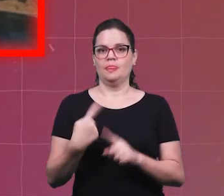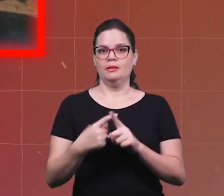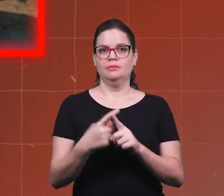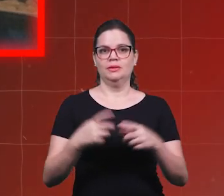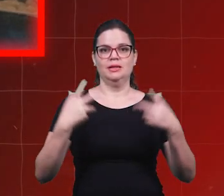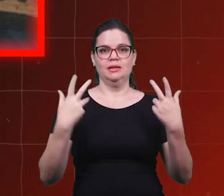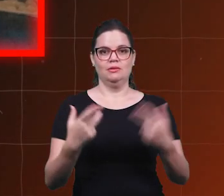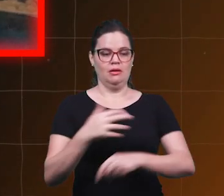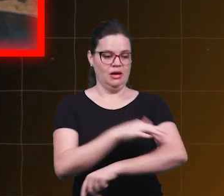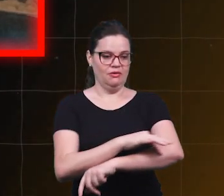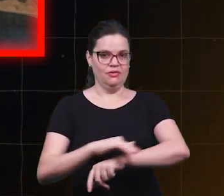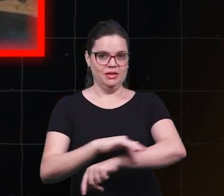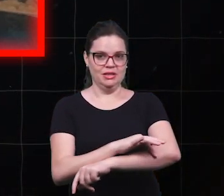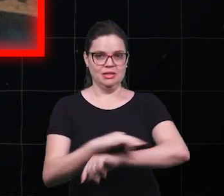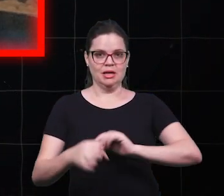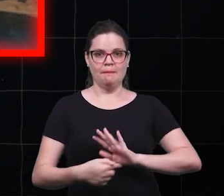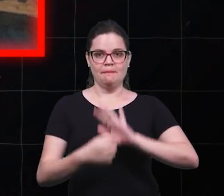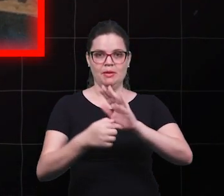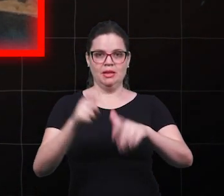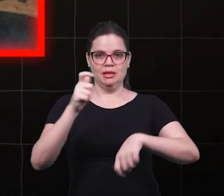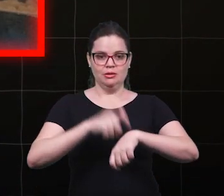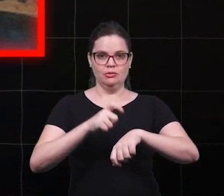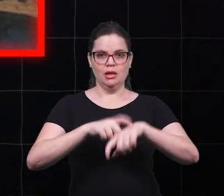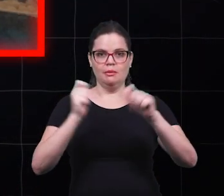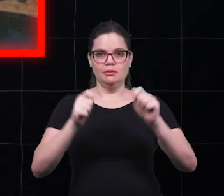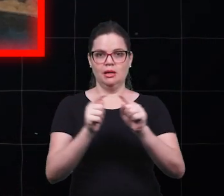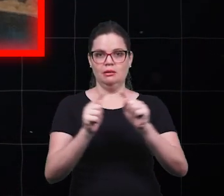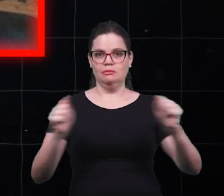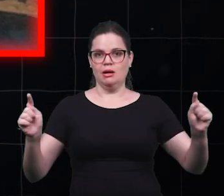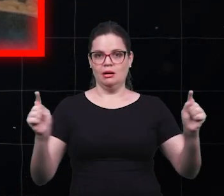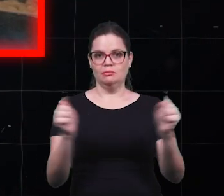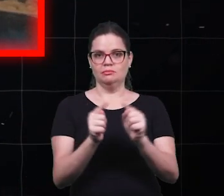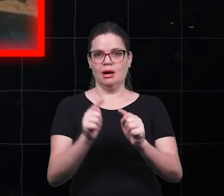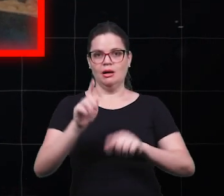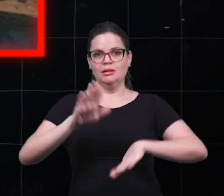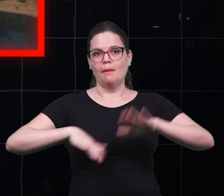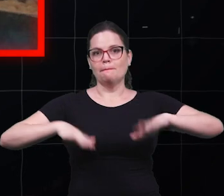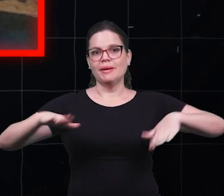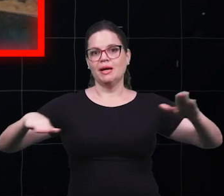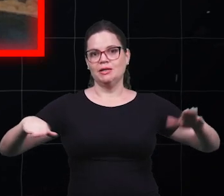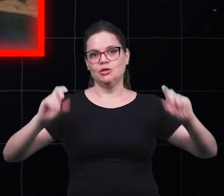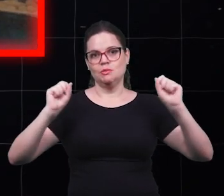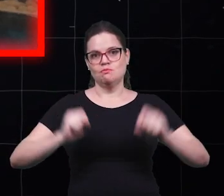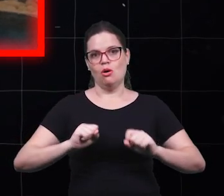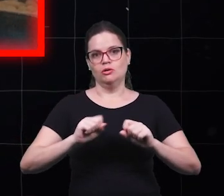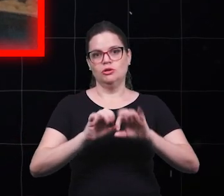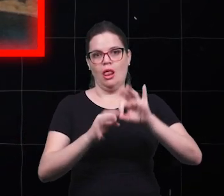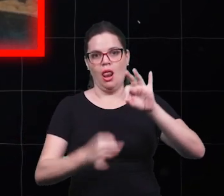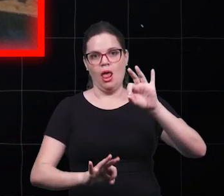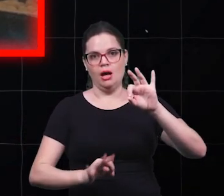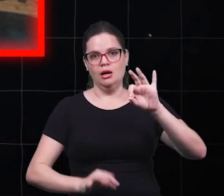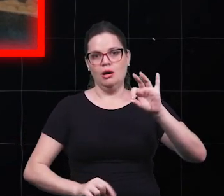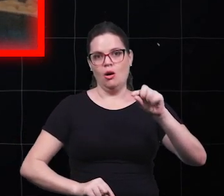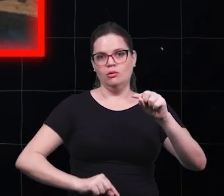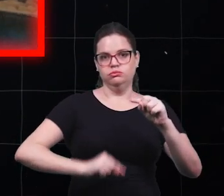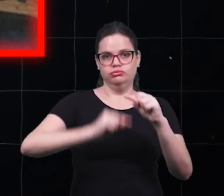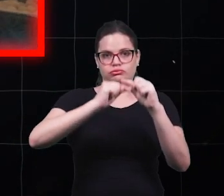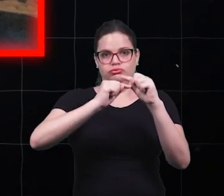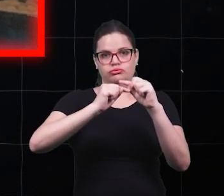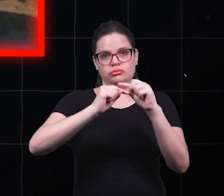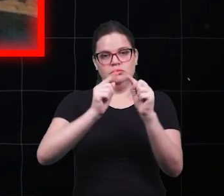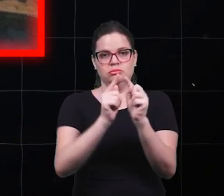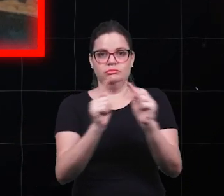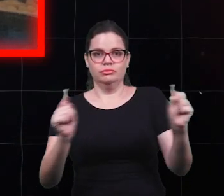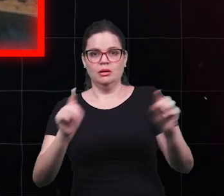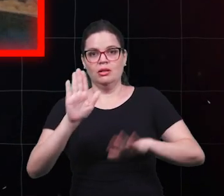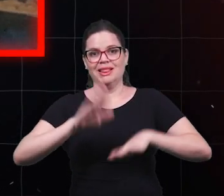física, ela nos ensina que o tempo pode ser relativo, ele pode até ser dilatado, dependendo da velocidade